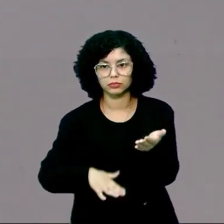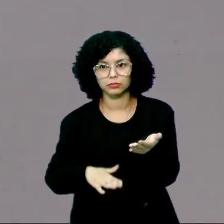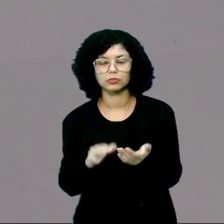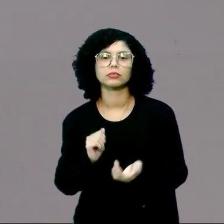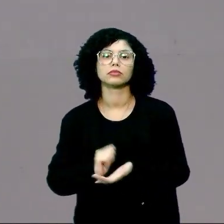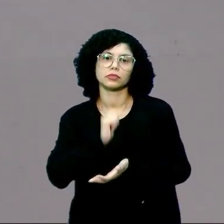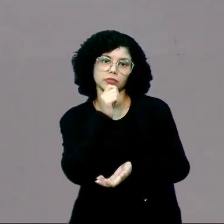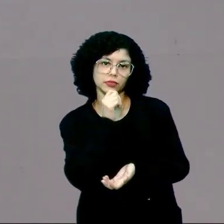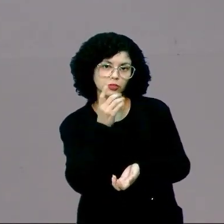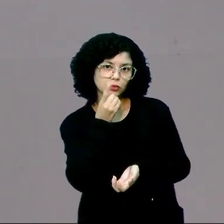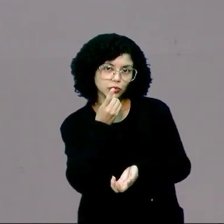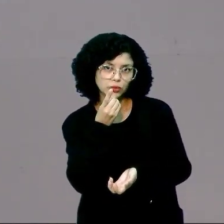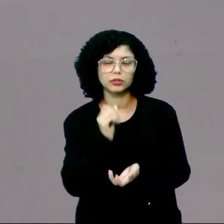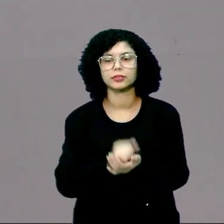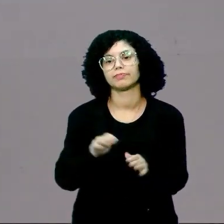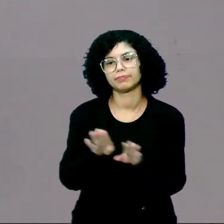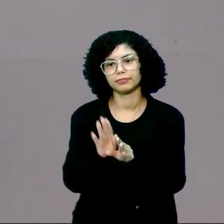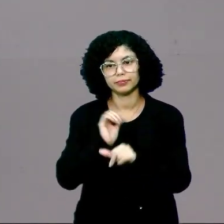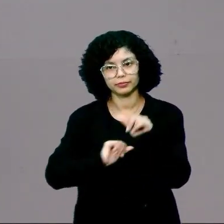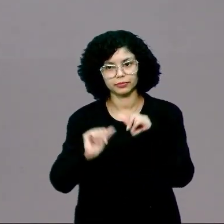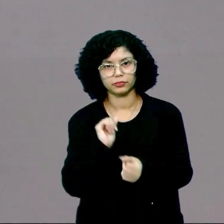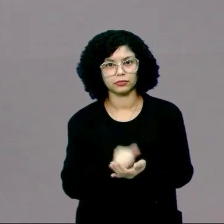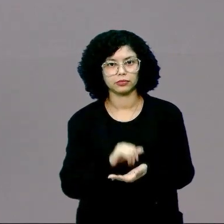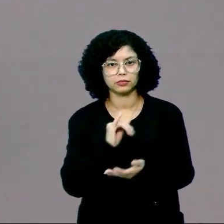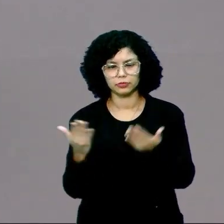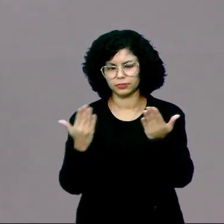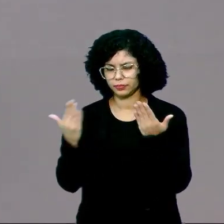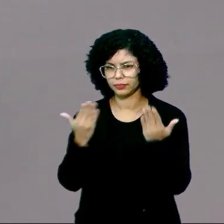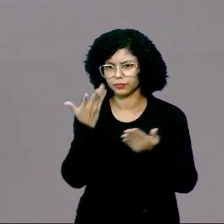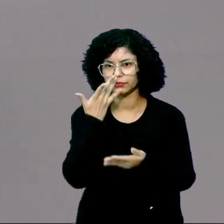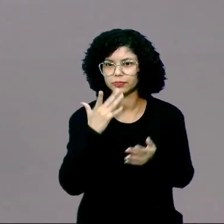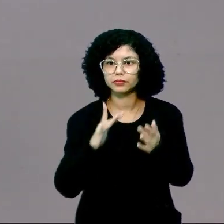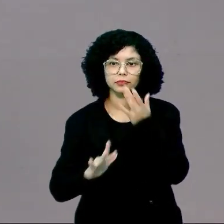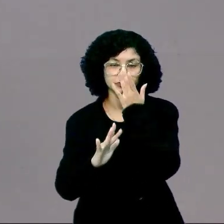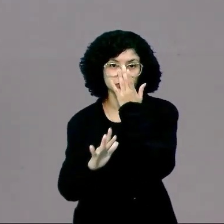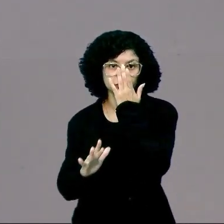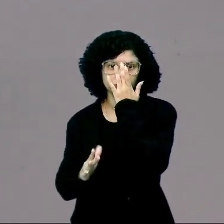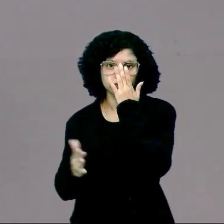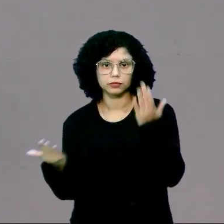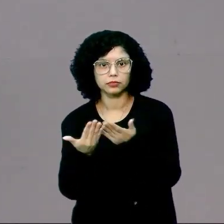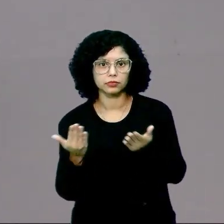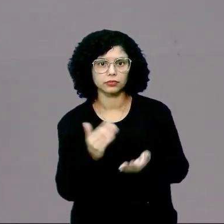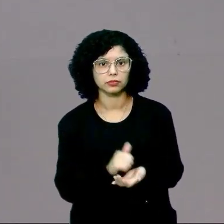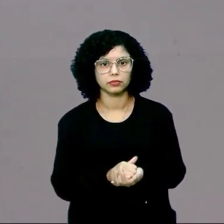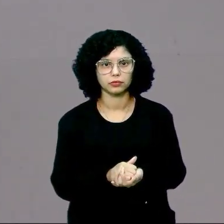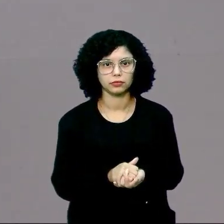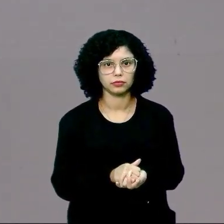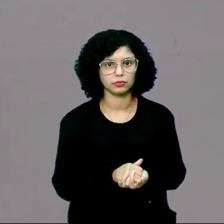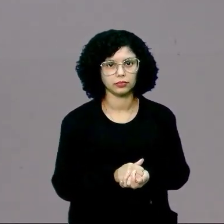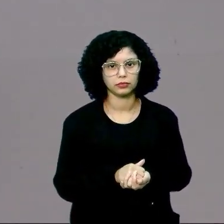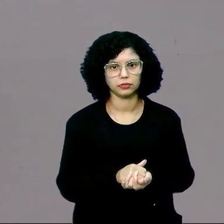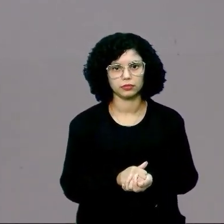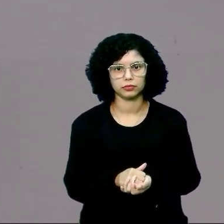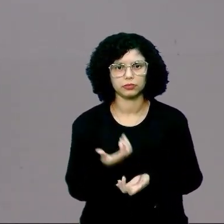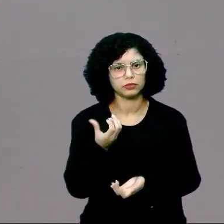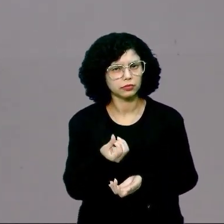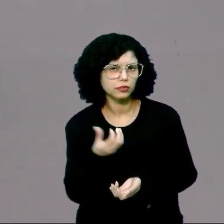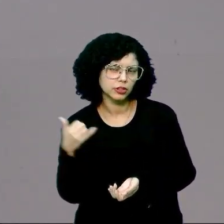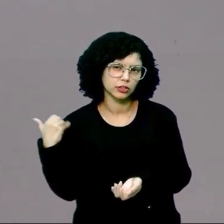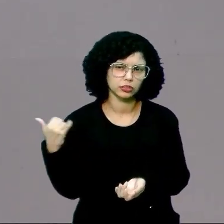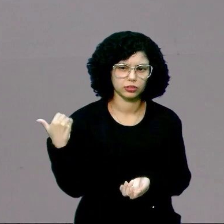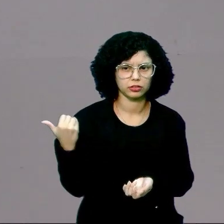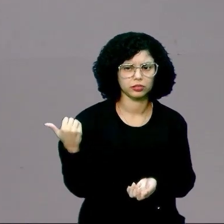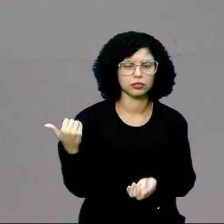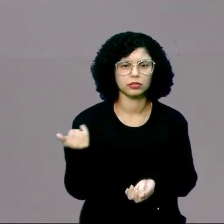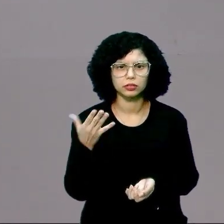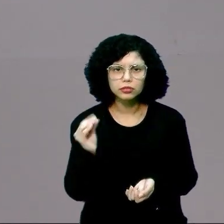de lazer mudaram, né? Se você comparar uma criança hoje, na faixa ali até os 6, 10 anos